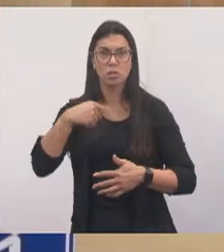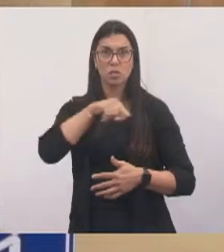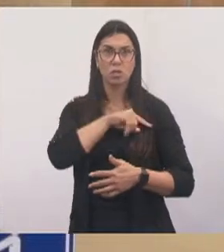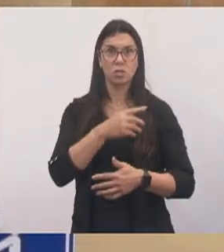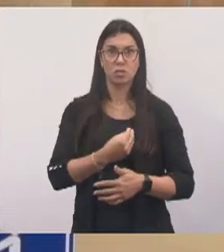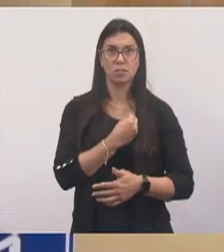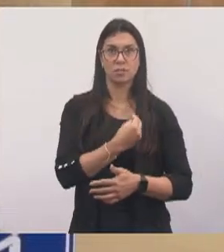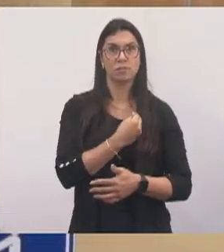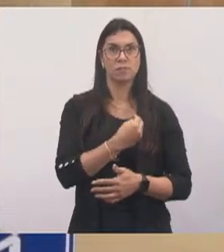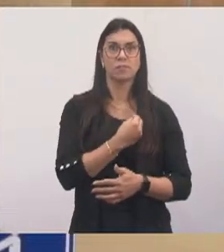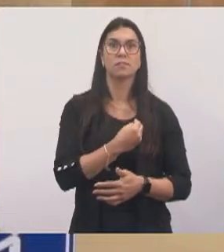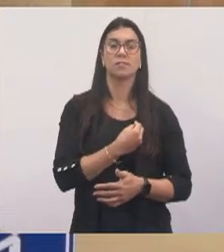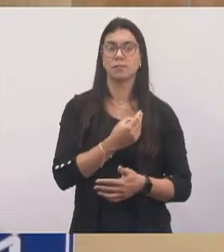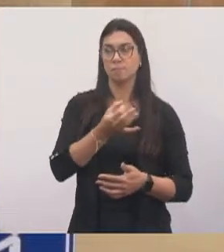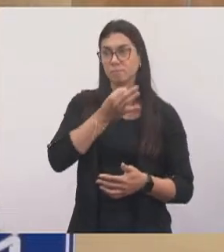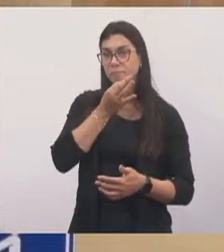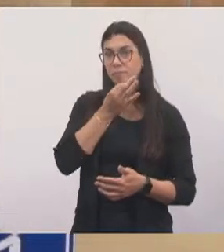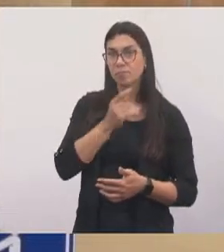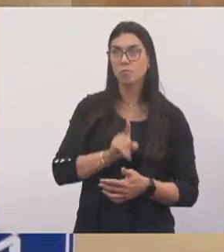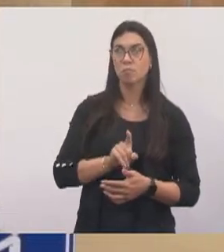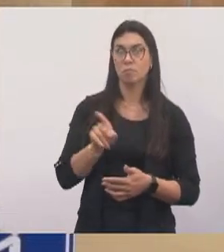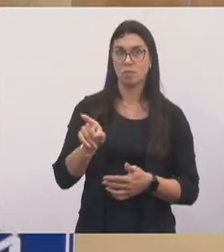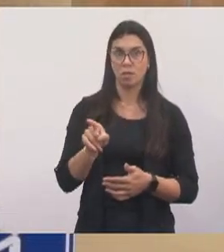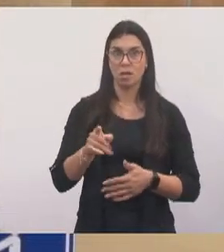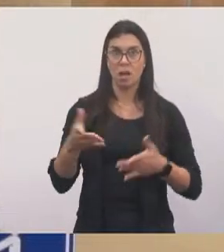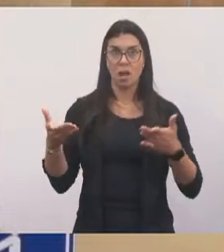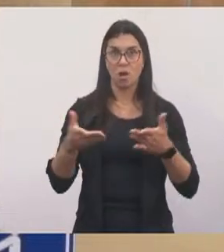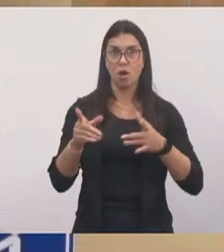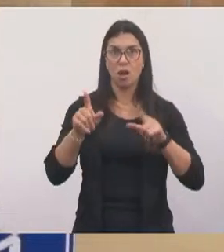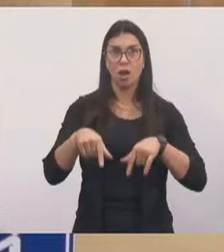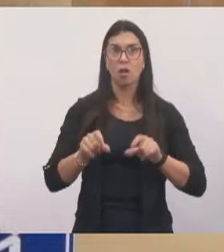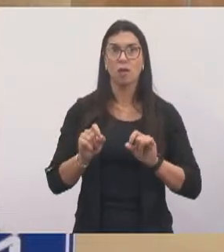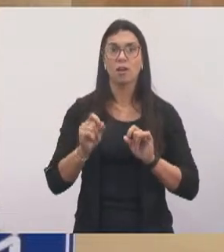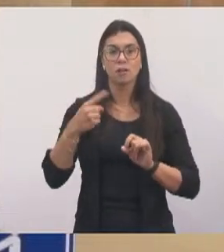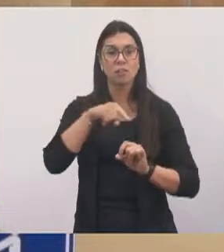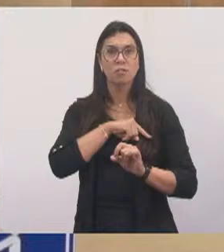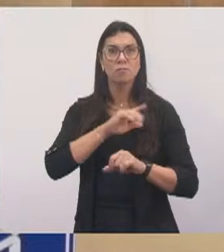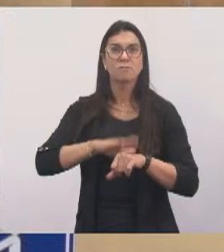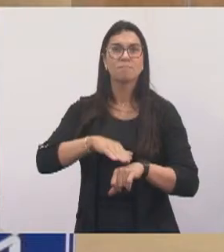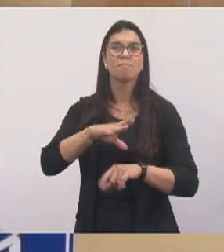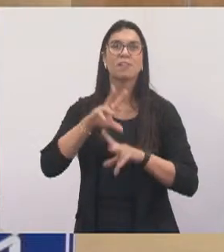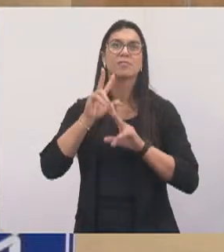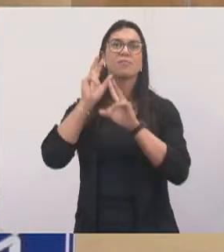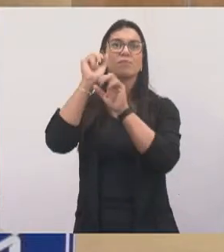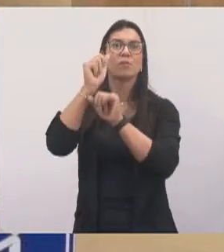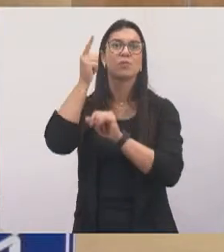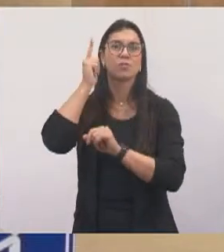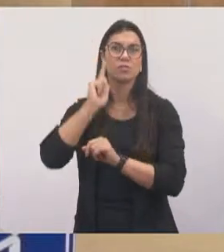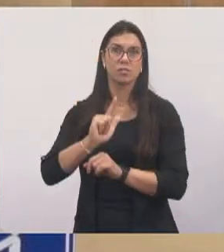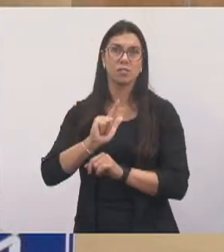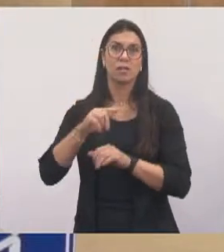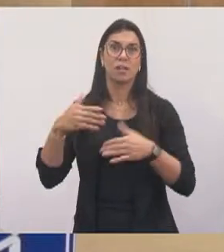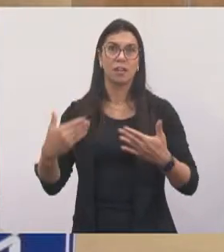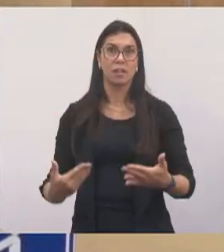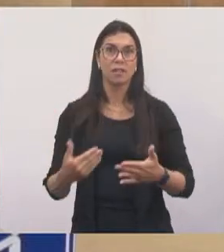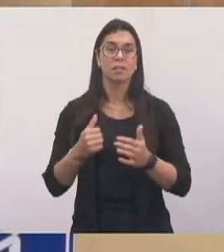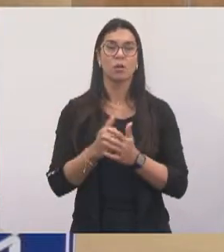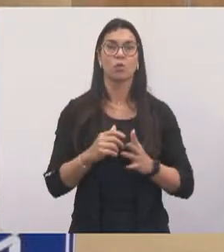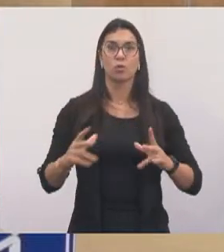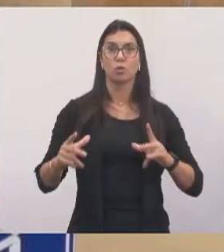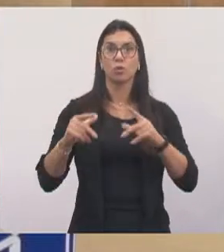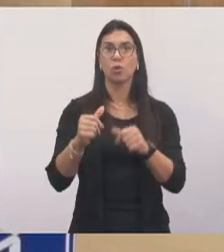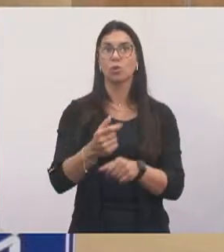os projetos e fazem com que os vereadores, independente de serem ou não da causa animal, comecem a